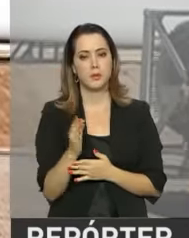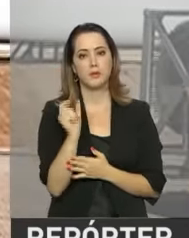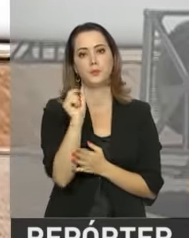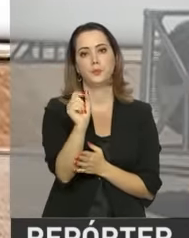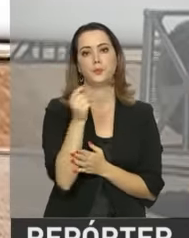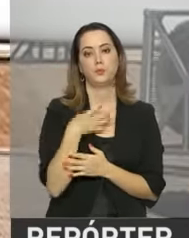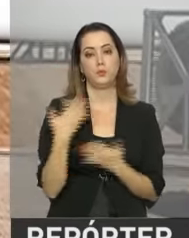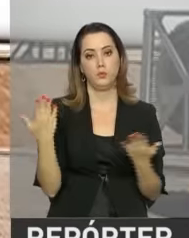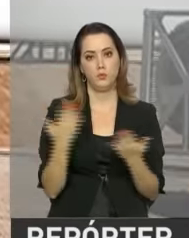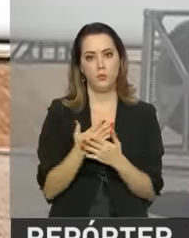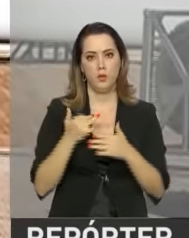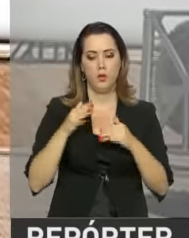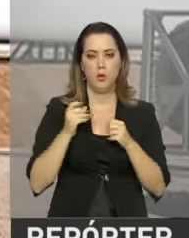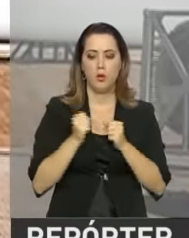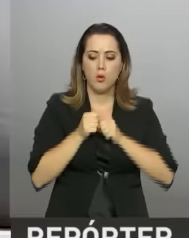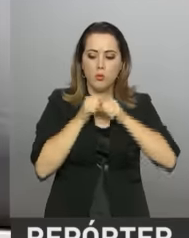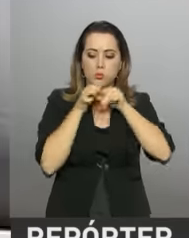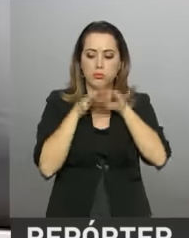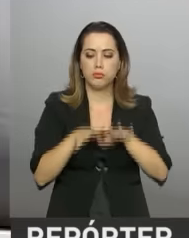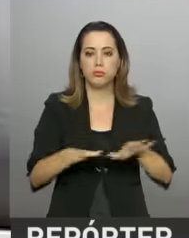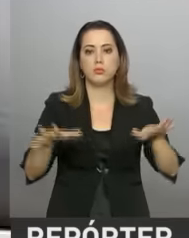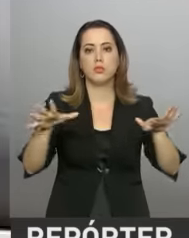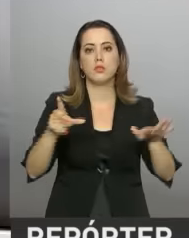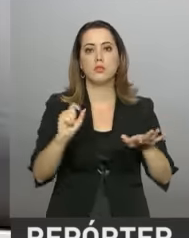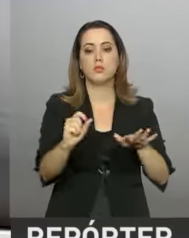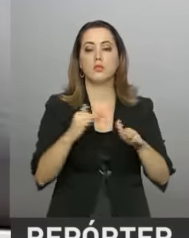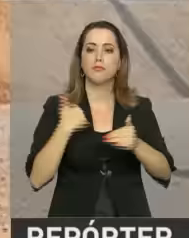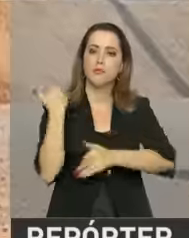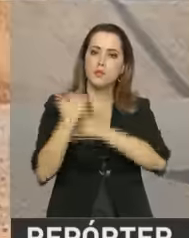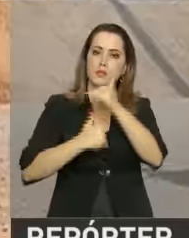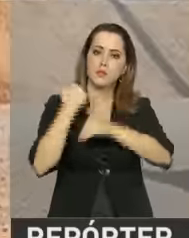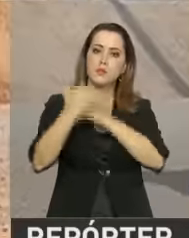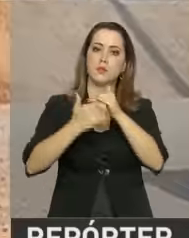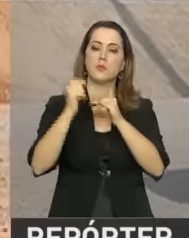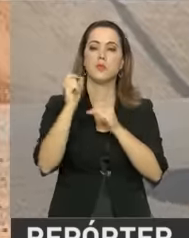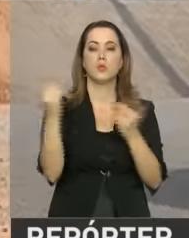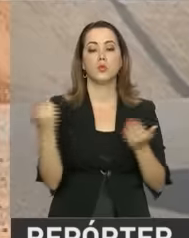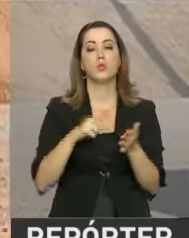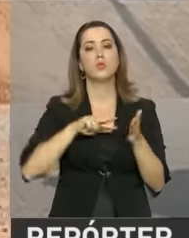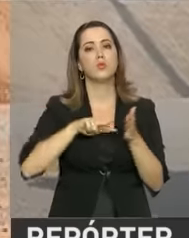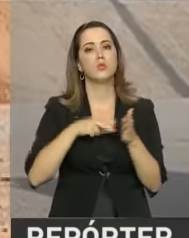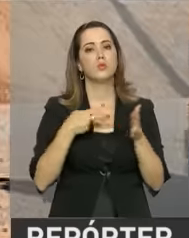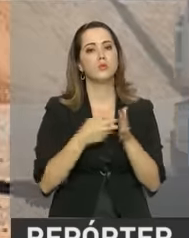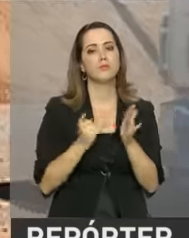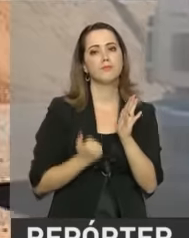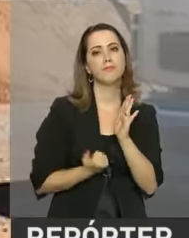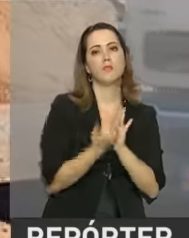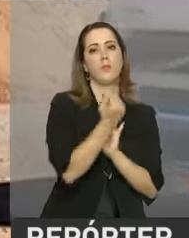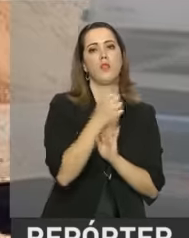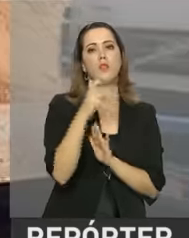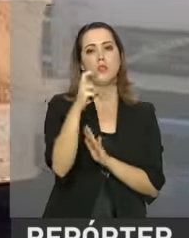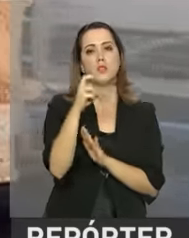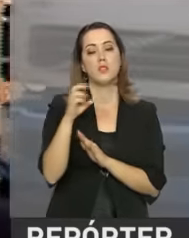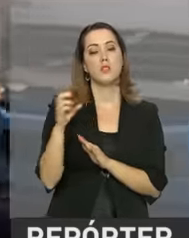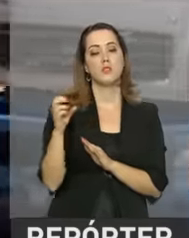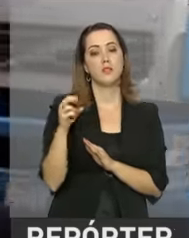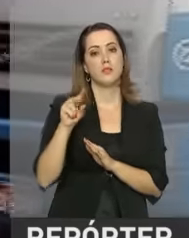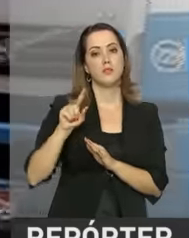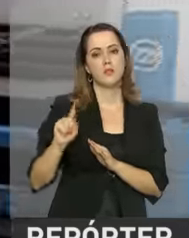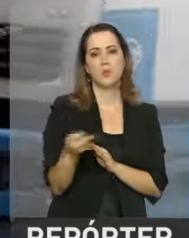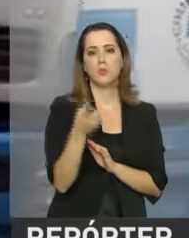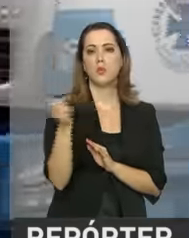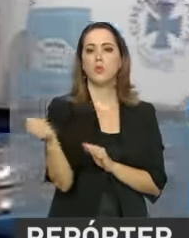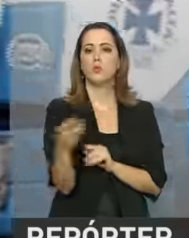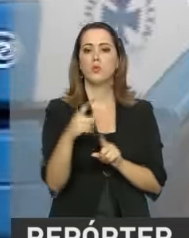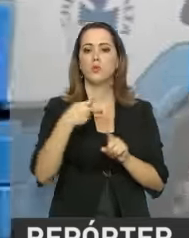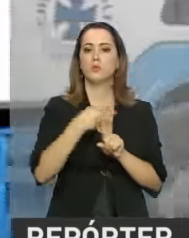energia eólica 2024 prevê crescimento o que Vai representar mais de 5.000 aerogeradores a